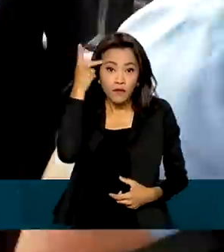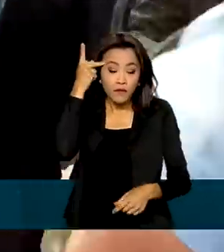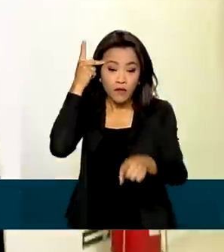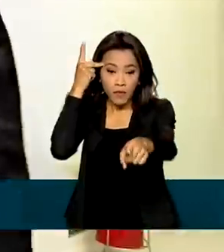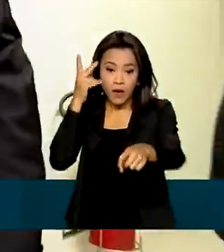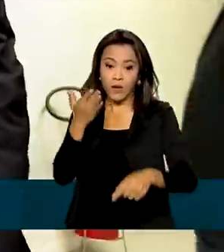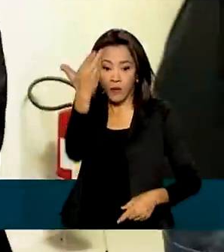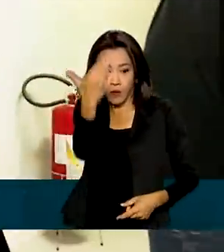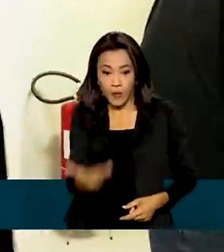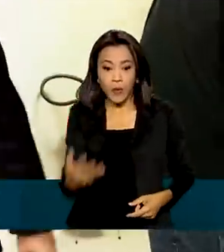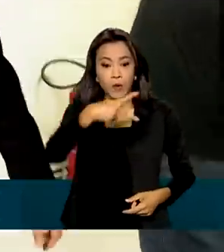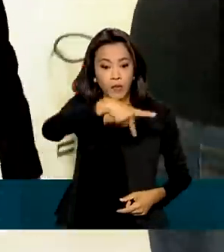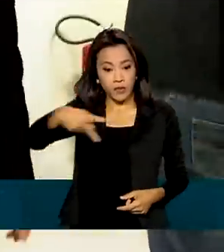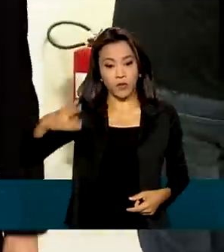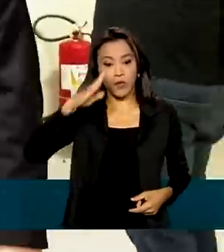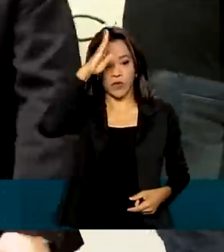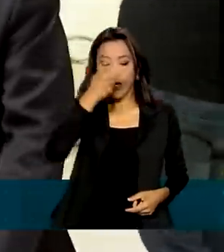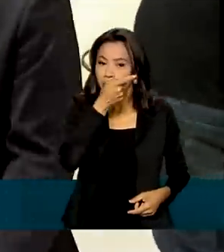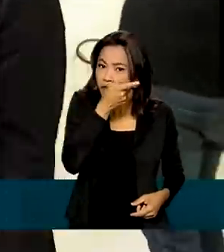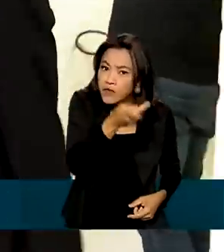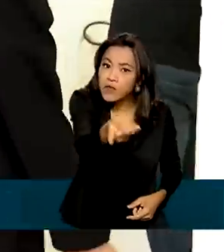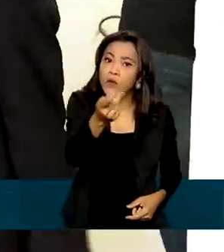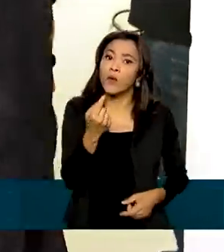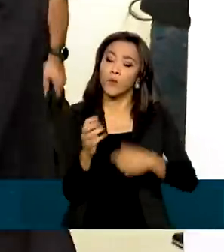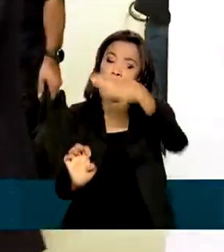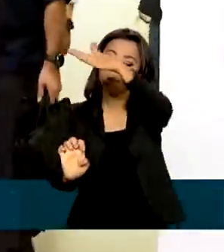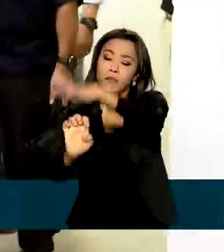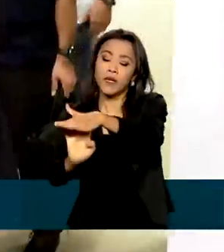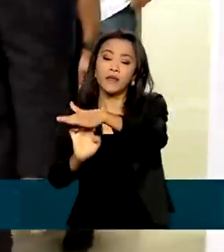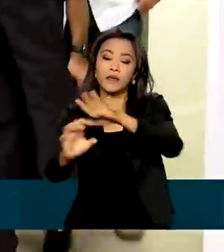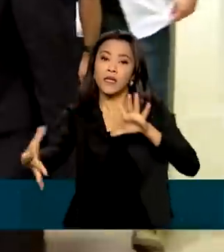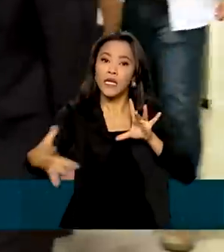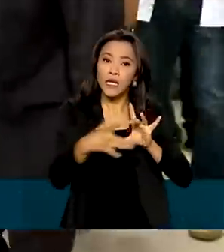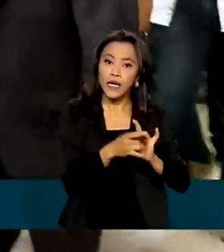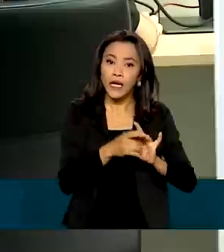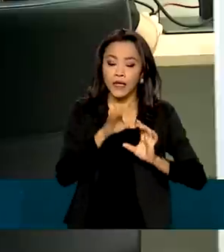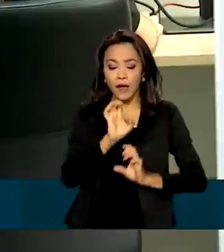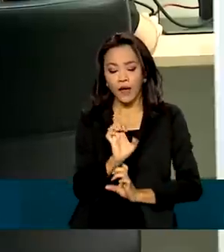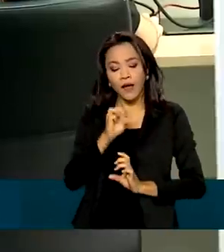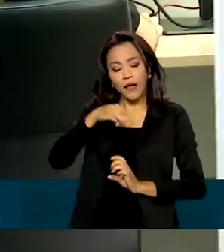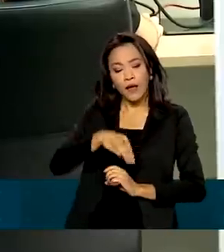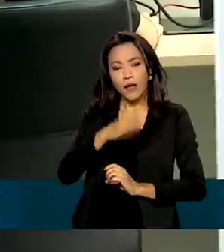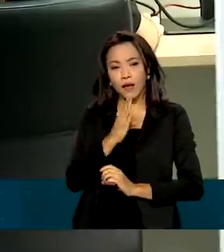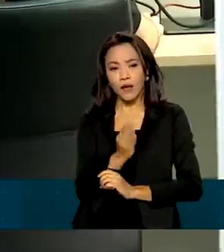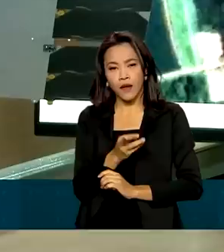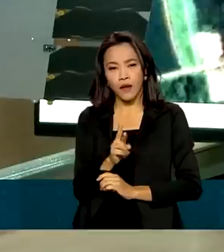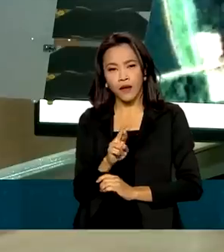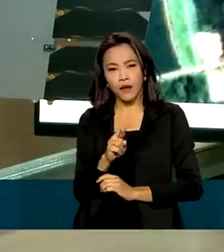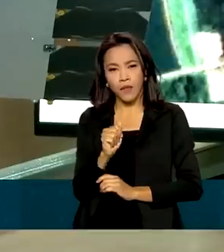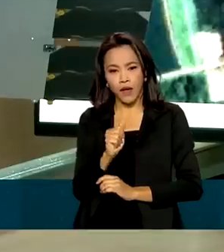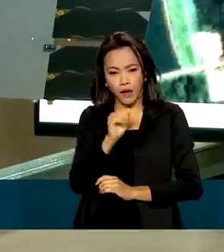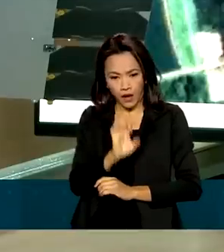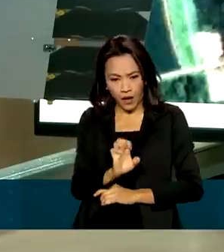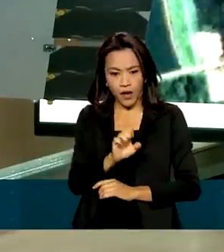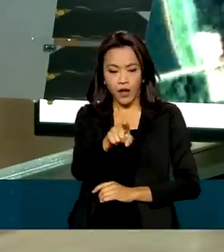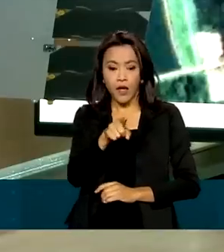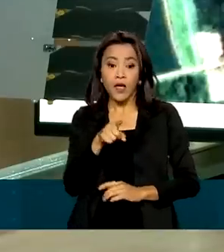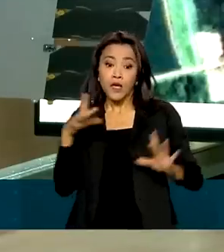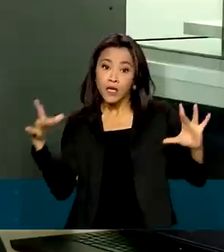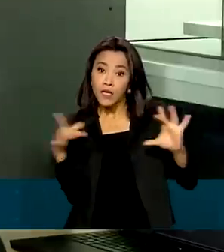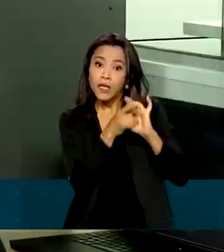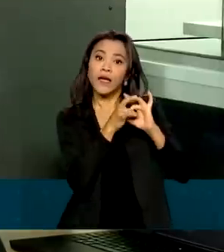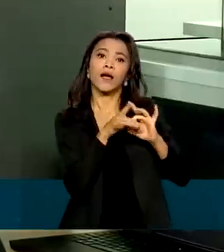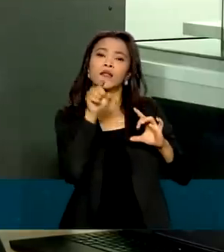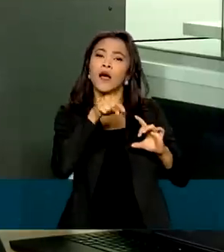o presidente Jair Bolsonaro visitou uma empresa ligada à Embraer e à Telebrás, focada na integração de sistemas